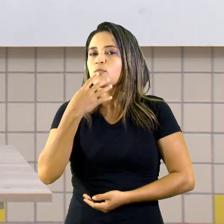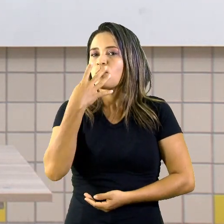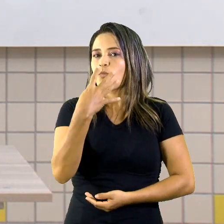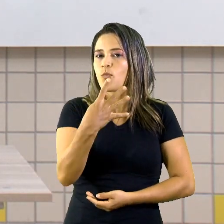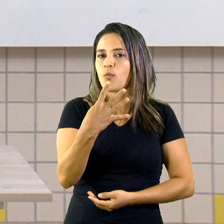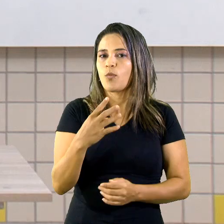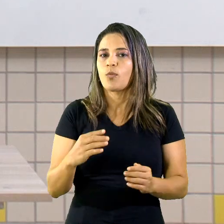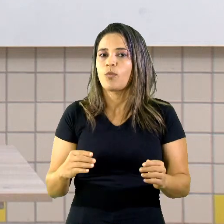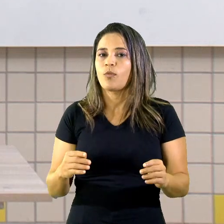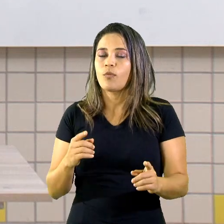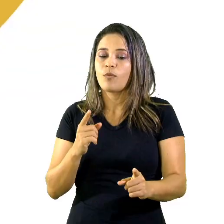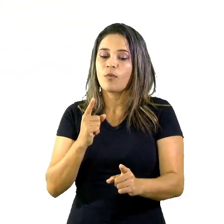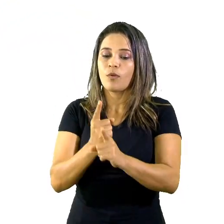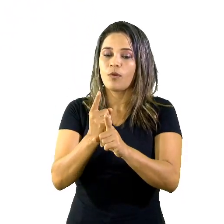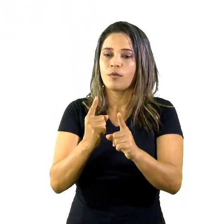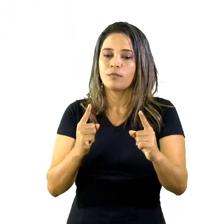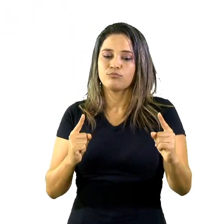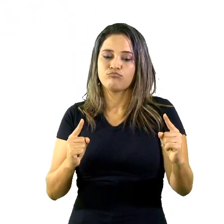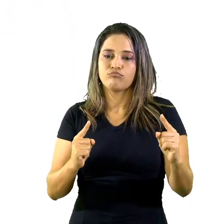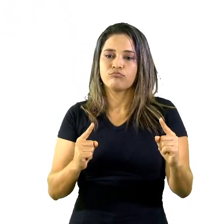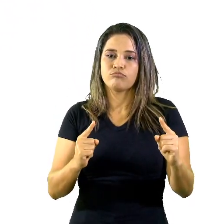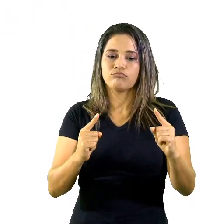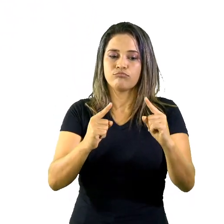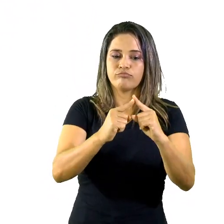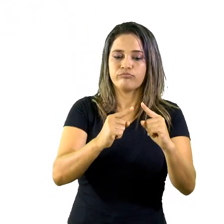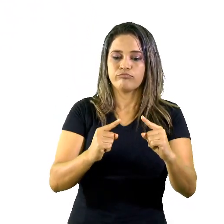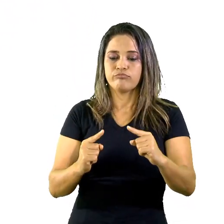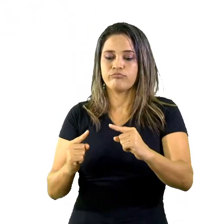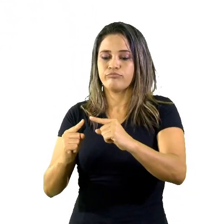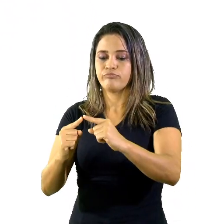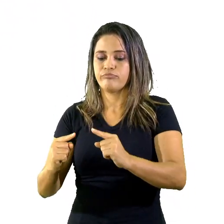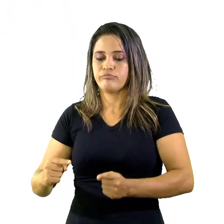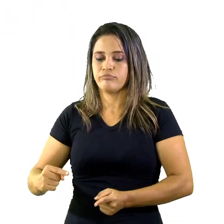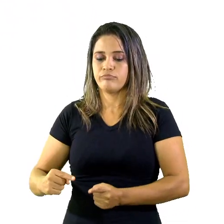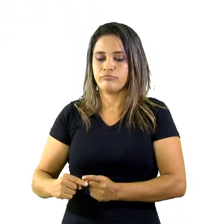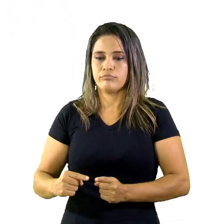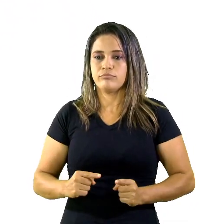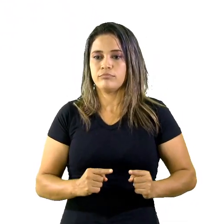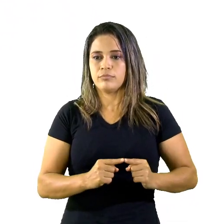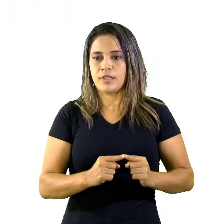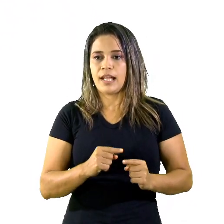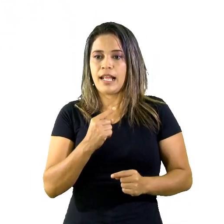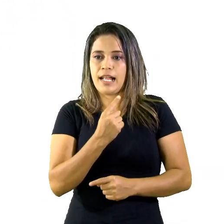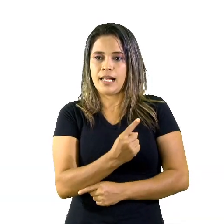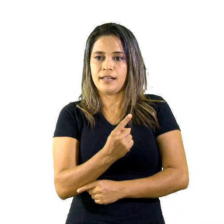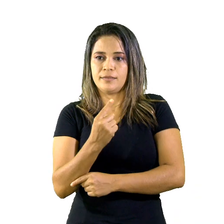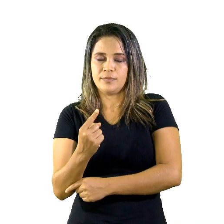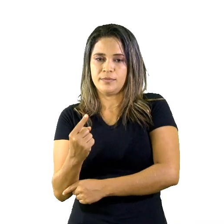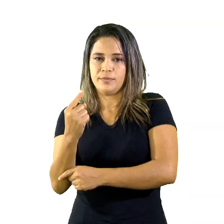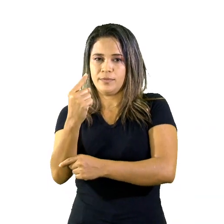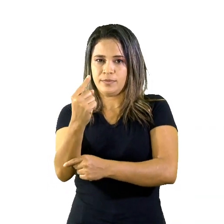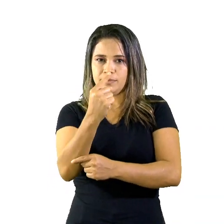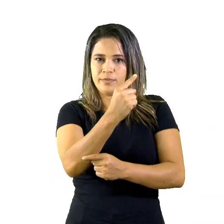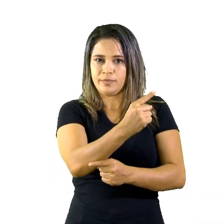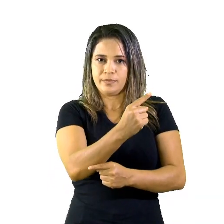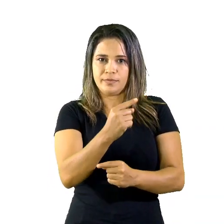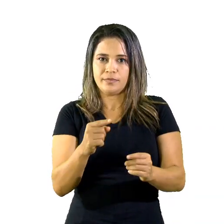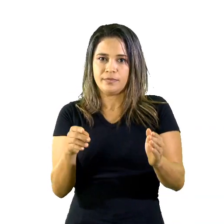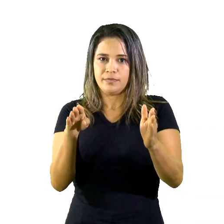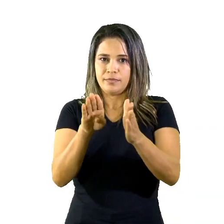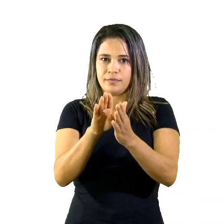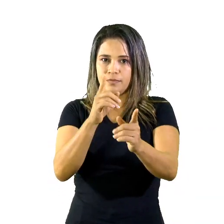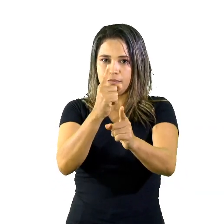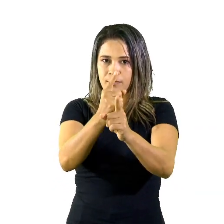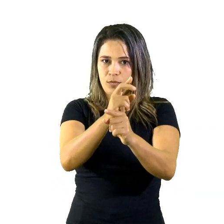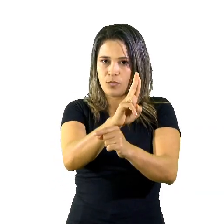de uma segmento de reta com o outro. Cada encontrozinho desse, exatamente o pontinho que eles se encontram, eu chamo